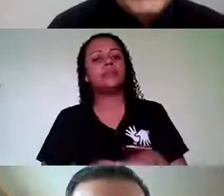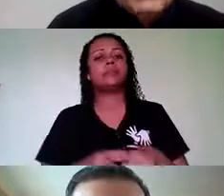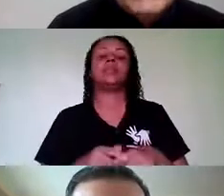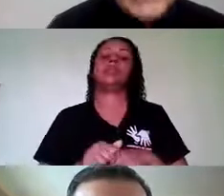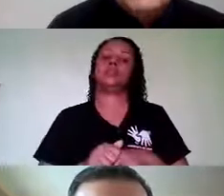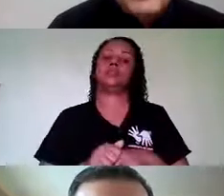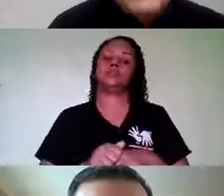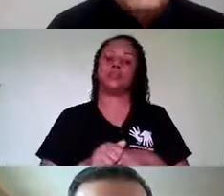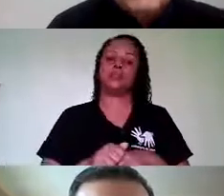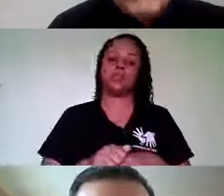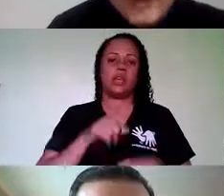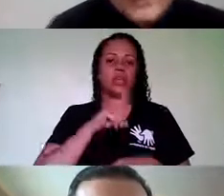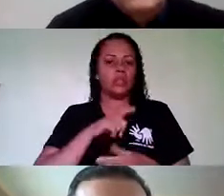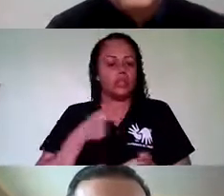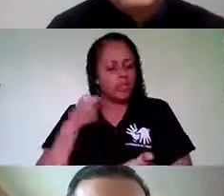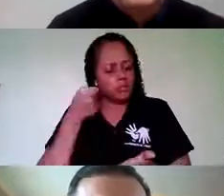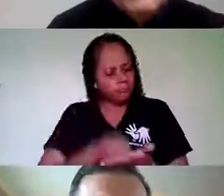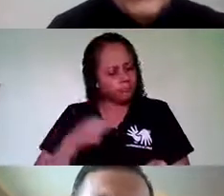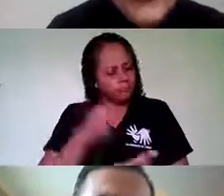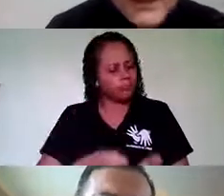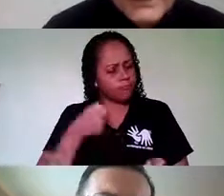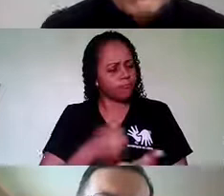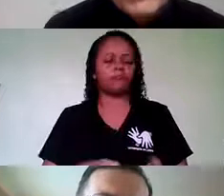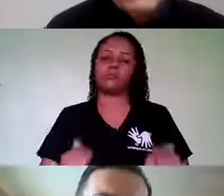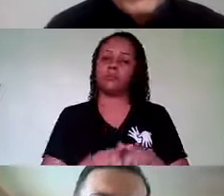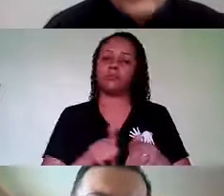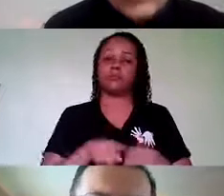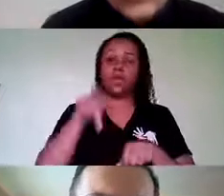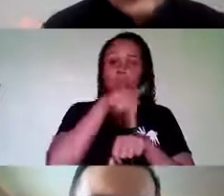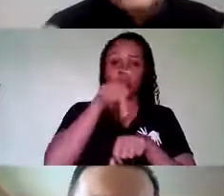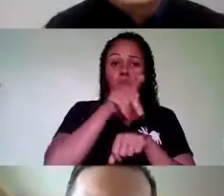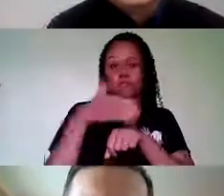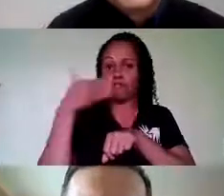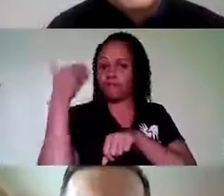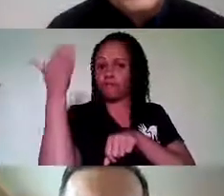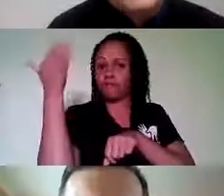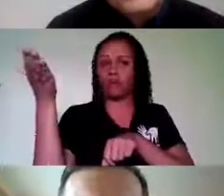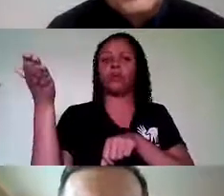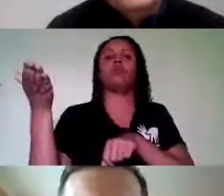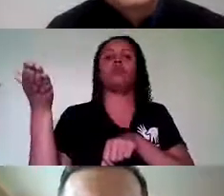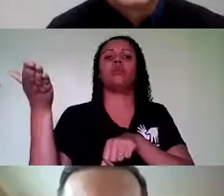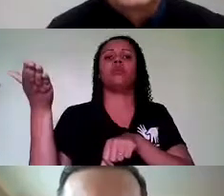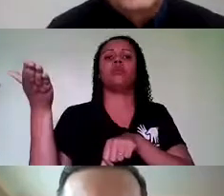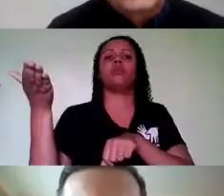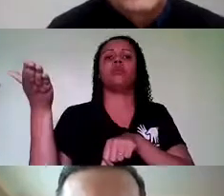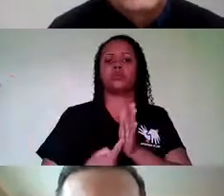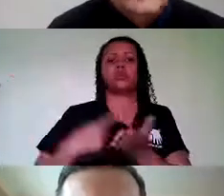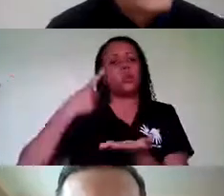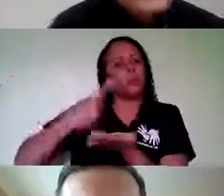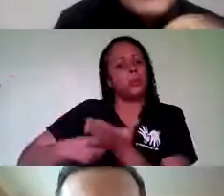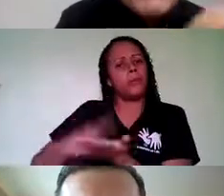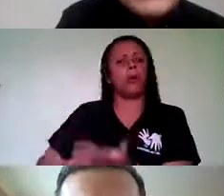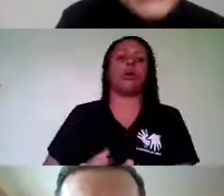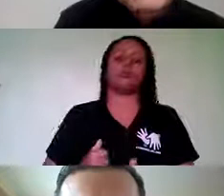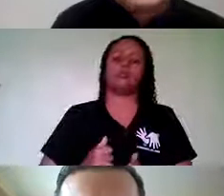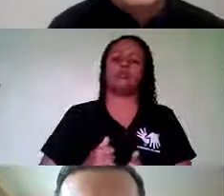Ana tem lutado por aí, inclusive fora do país, levando posições em relação à inclusão da pessoa com deficiência e